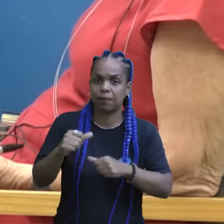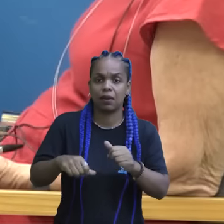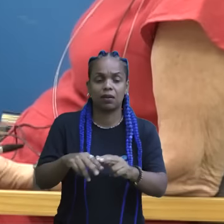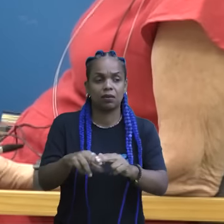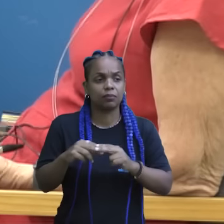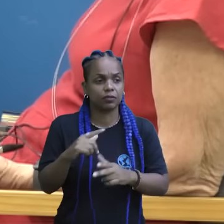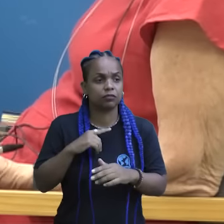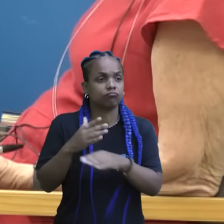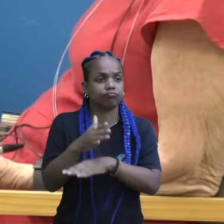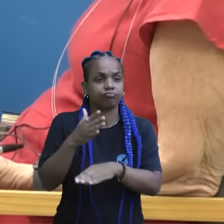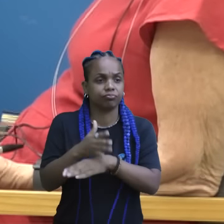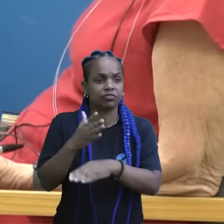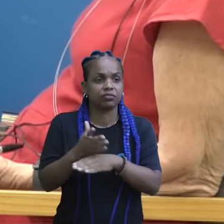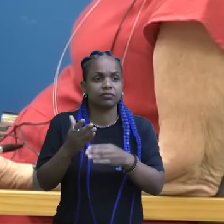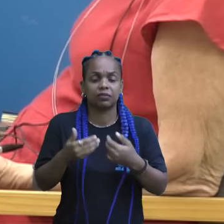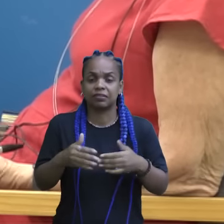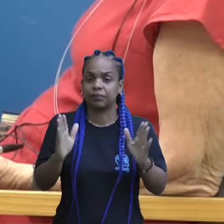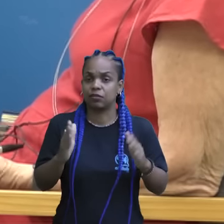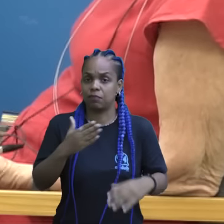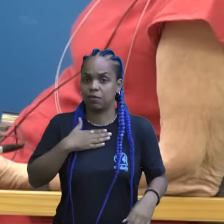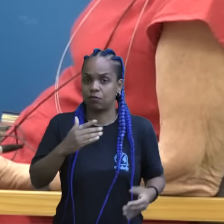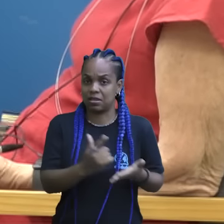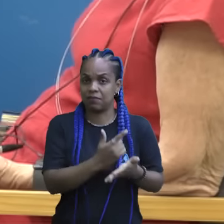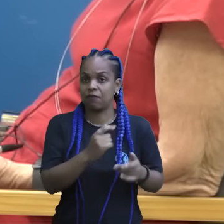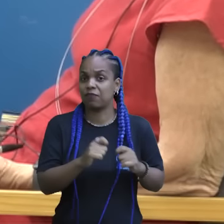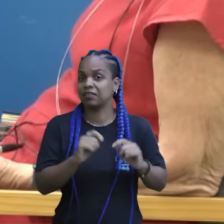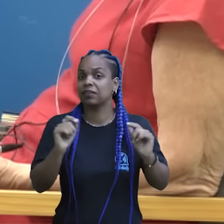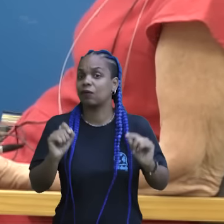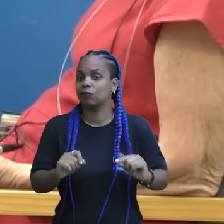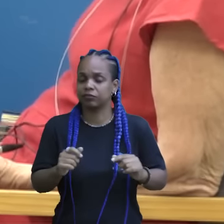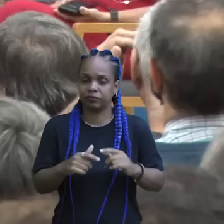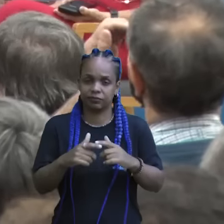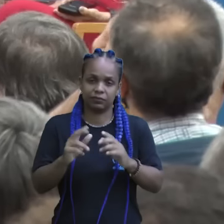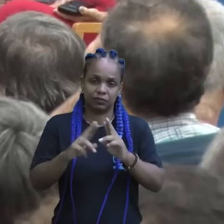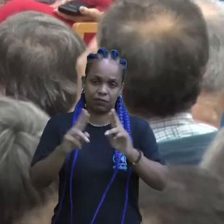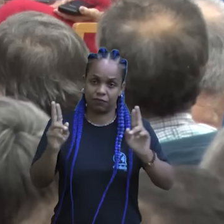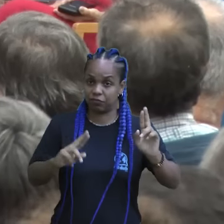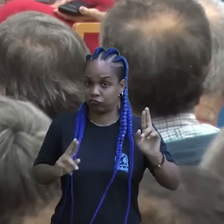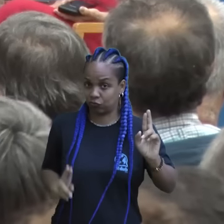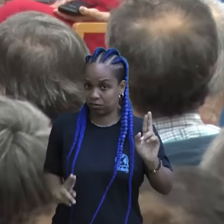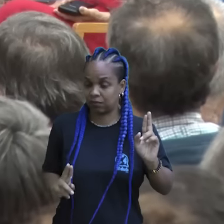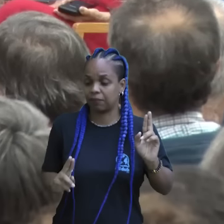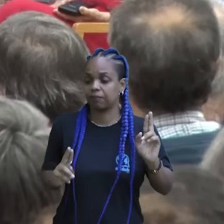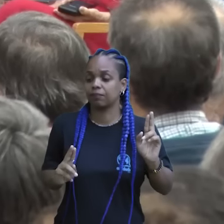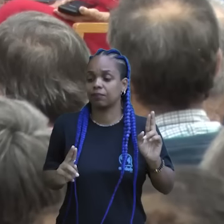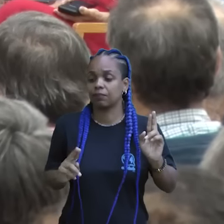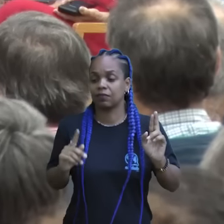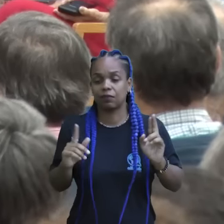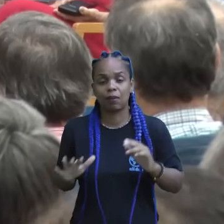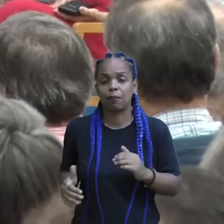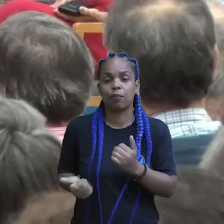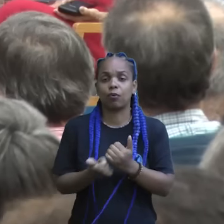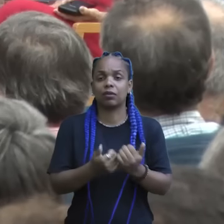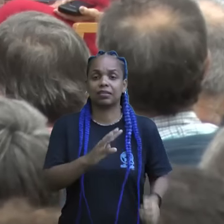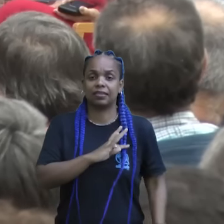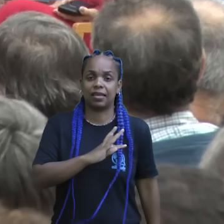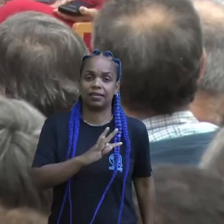era a Politécnica. E, nessa ocasião... Isso foi muito bonito. Foi muito comovente. Eles me pediram um